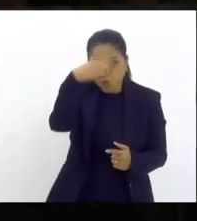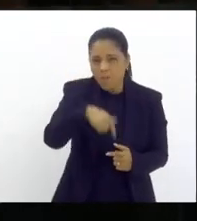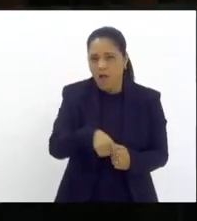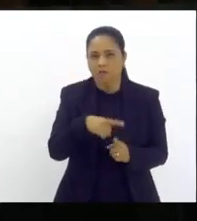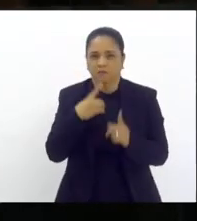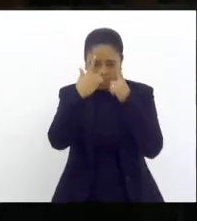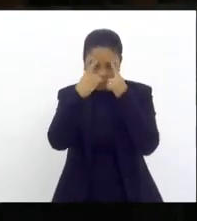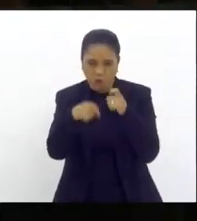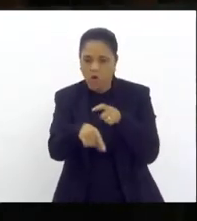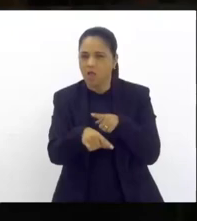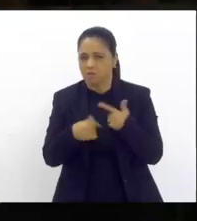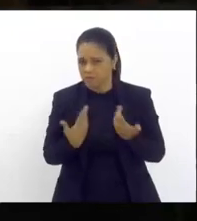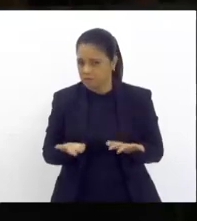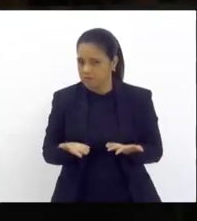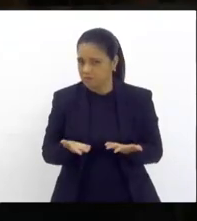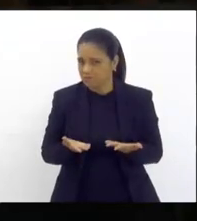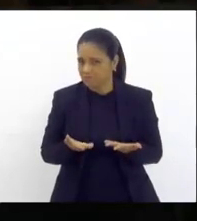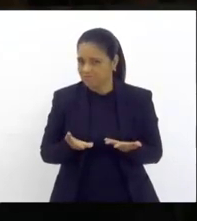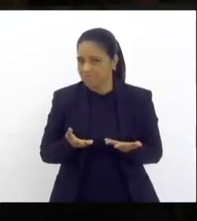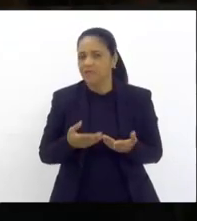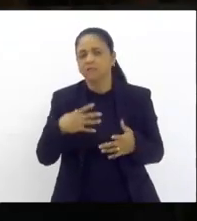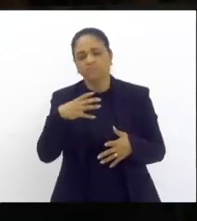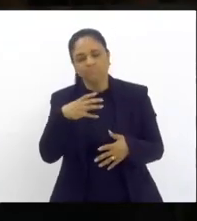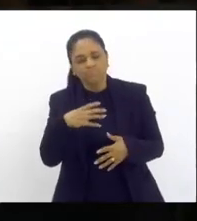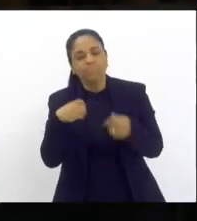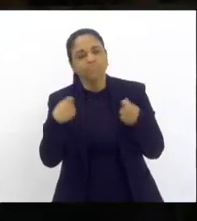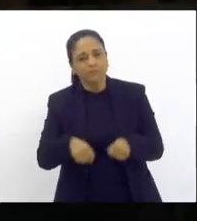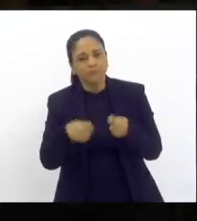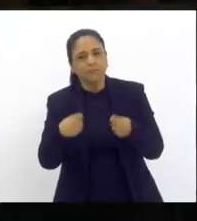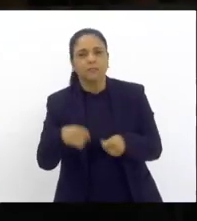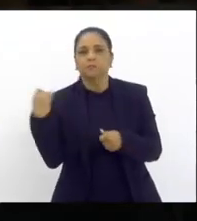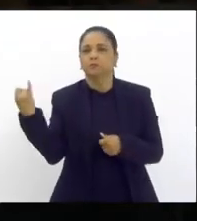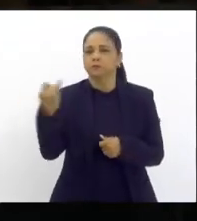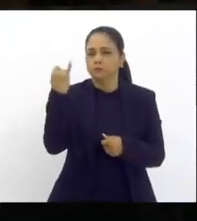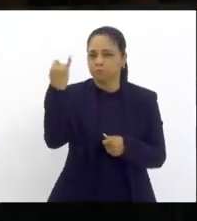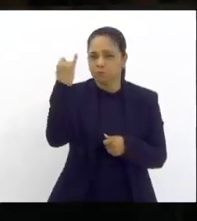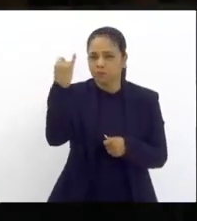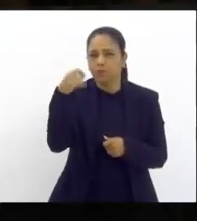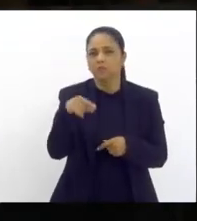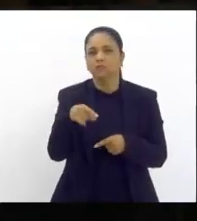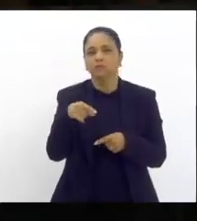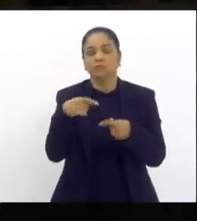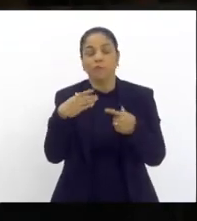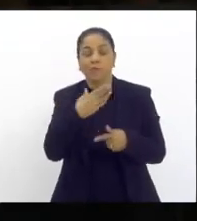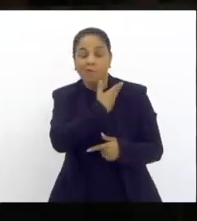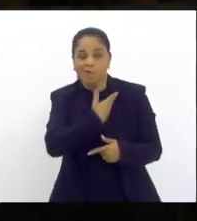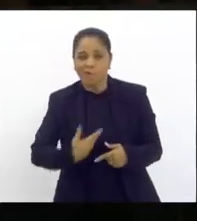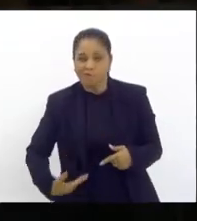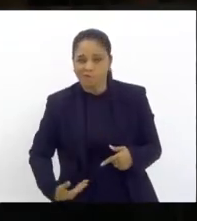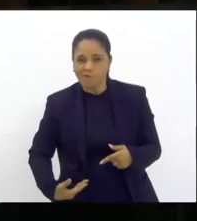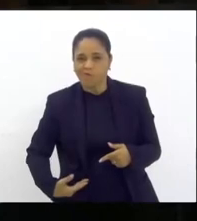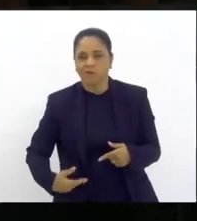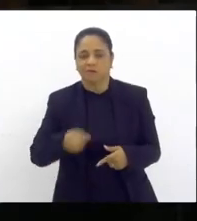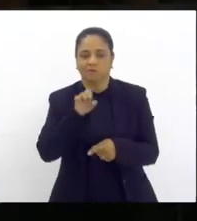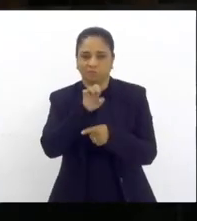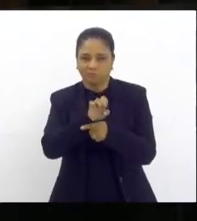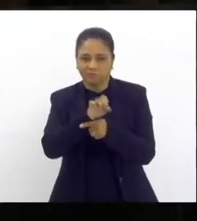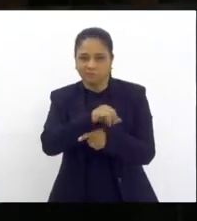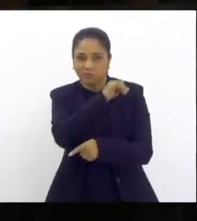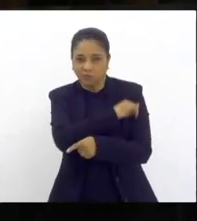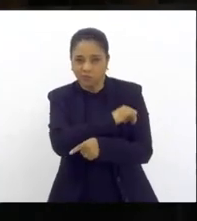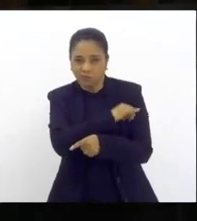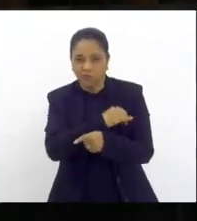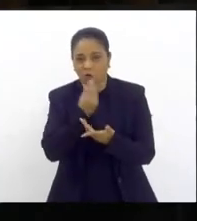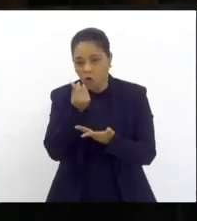está sofrendo. Então, nesse sentido, é fundamental que tenhamos no governo do Estado orçamento para fazer com